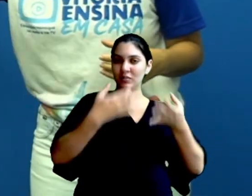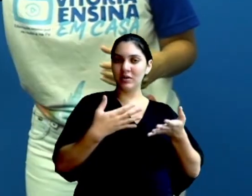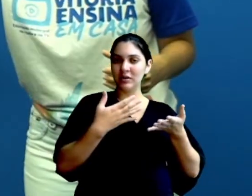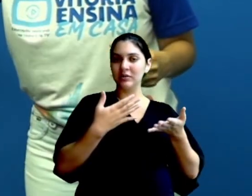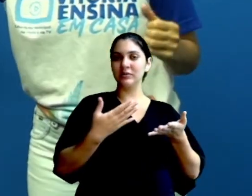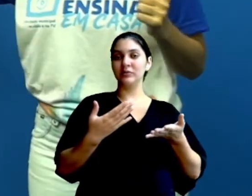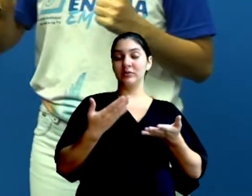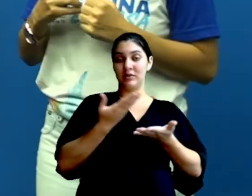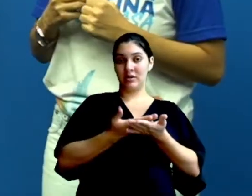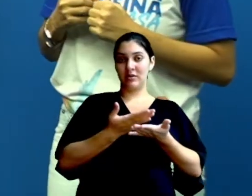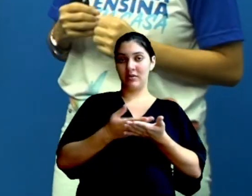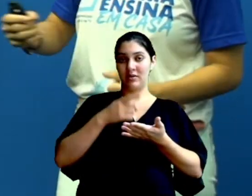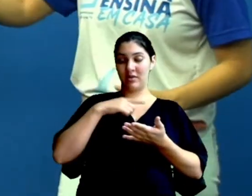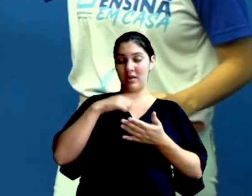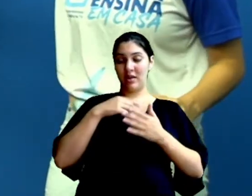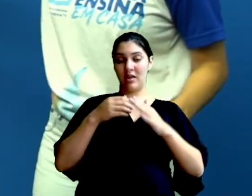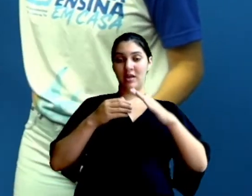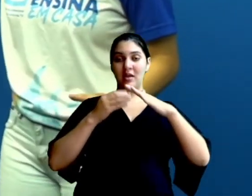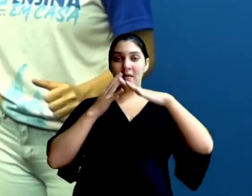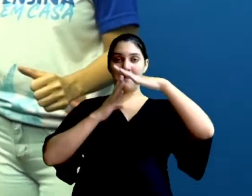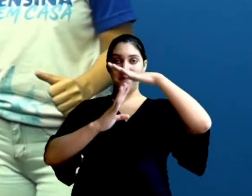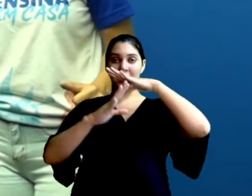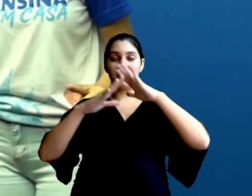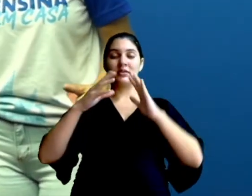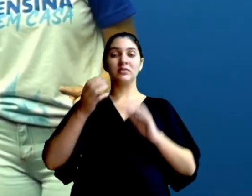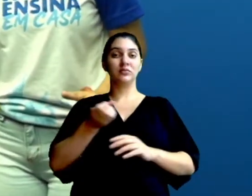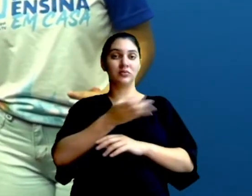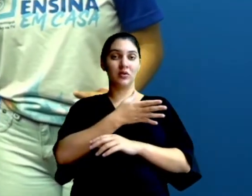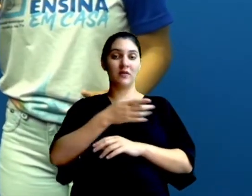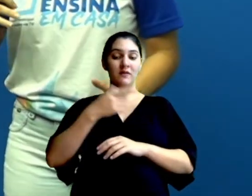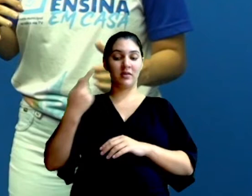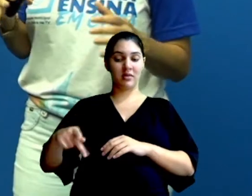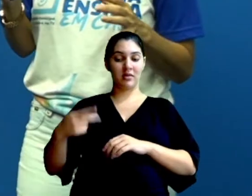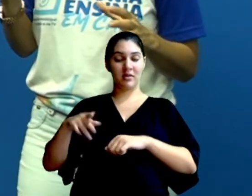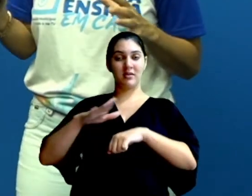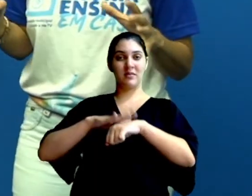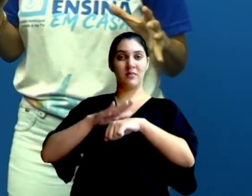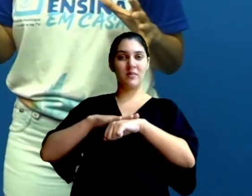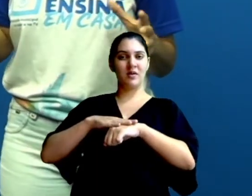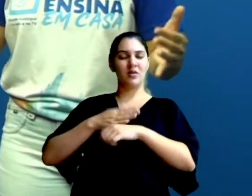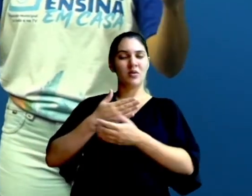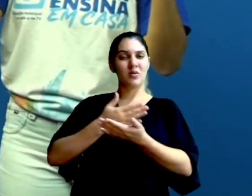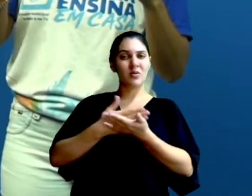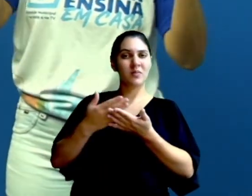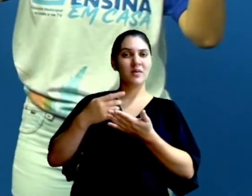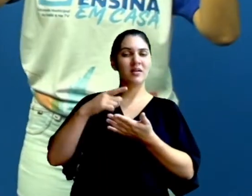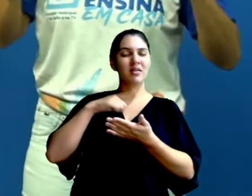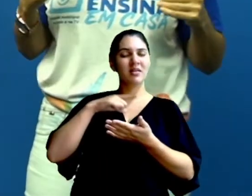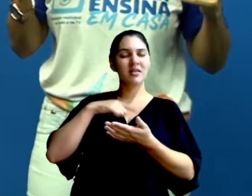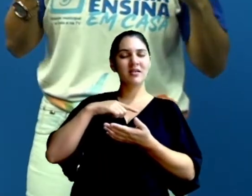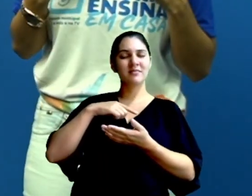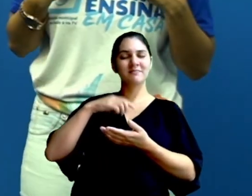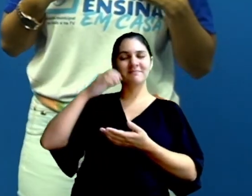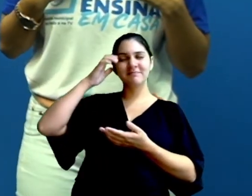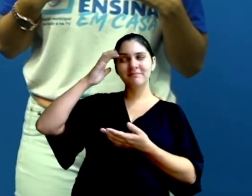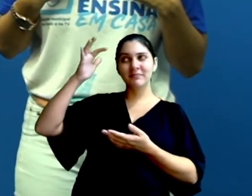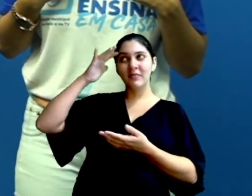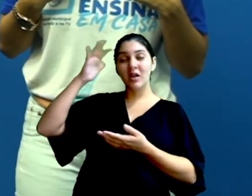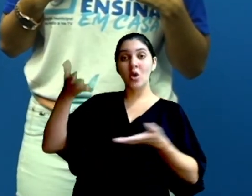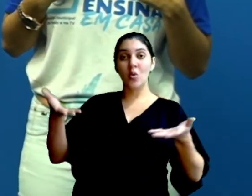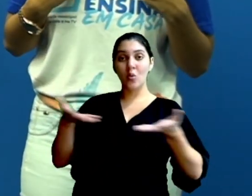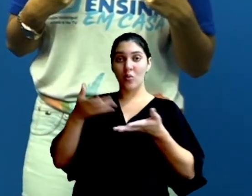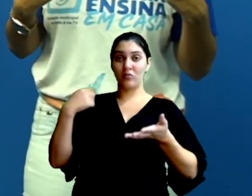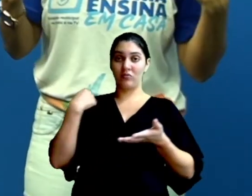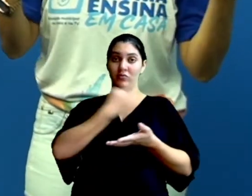sobre isso de migrações modernas, é aí, nesse momento que a gente começa a ter essa noção que hoje nós